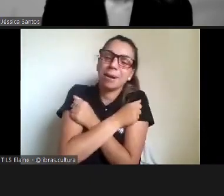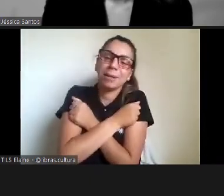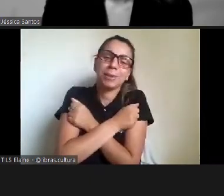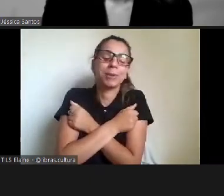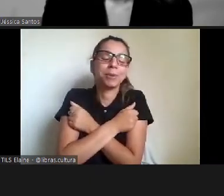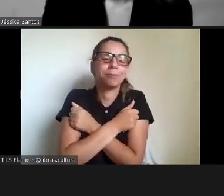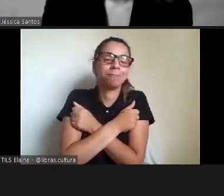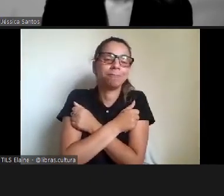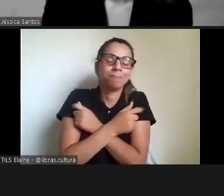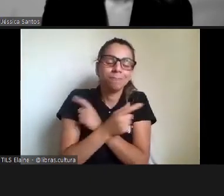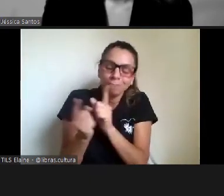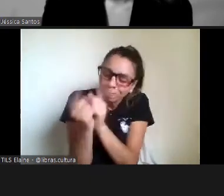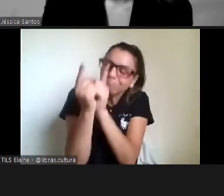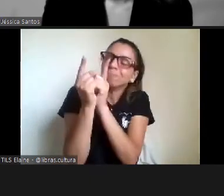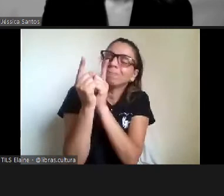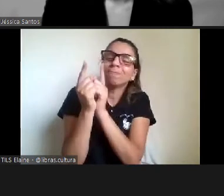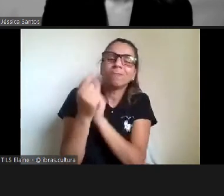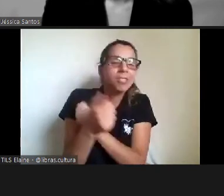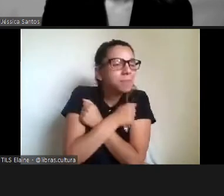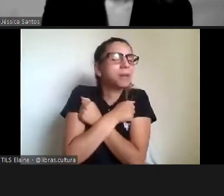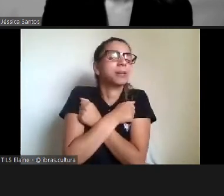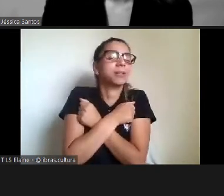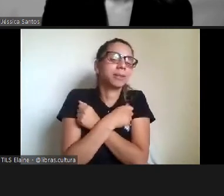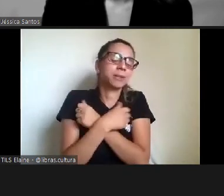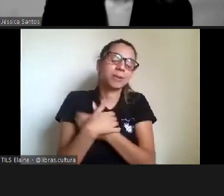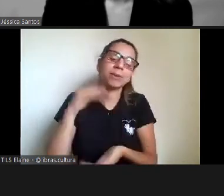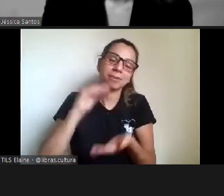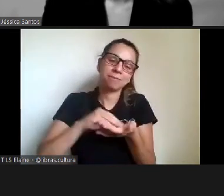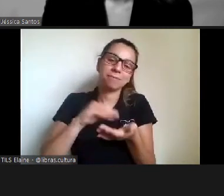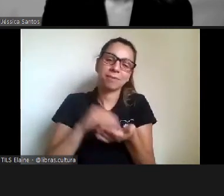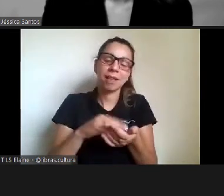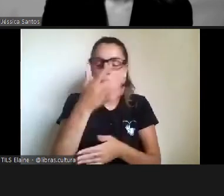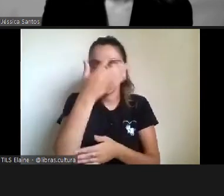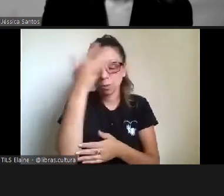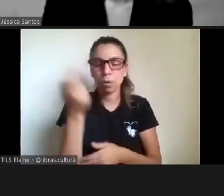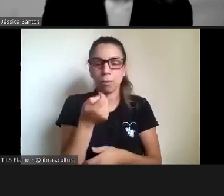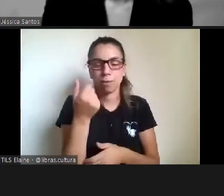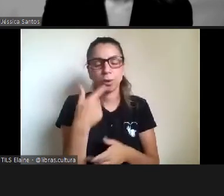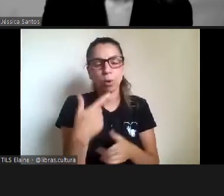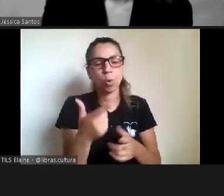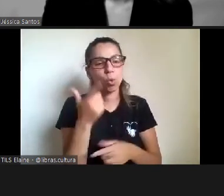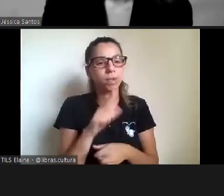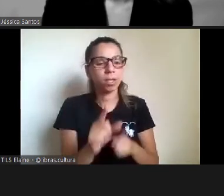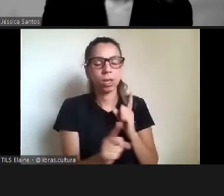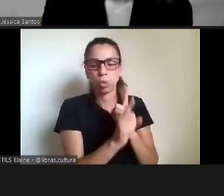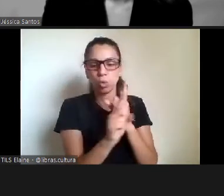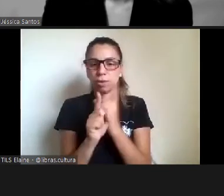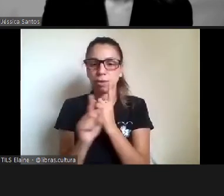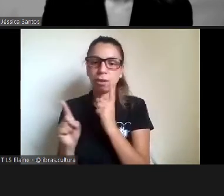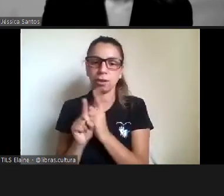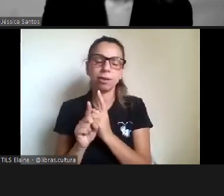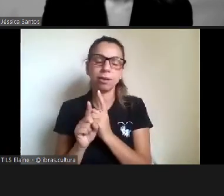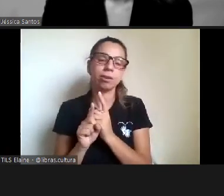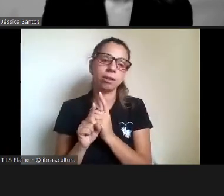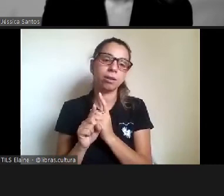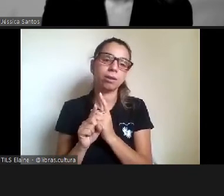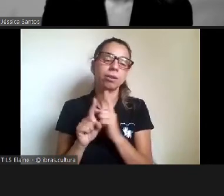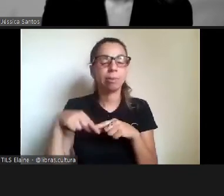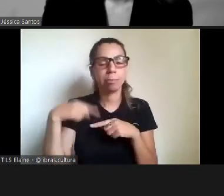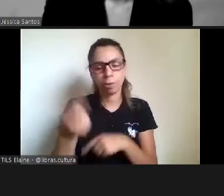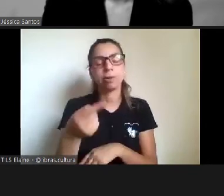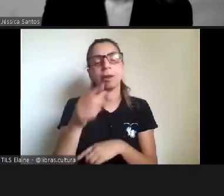né? As poucas pessoas que eu consegui encontrar agora, né? Depois de todo mundo vacinado e